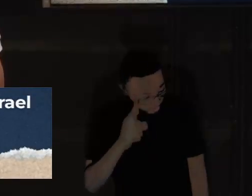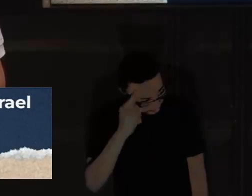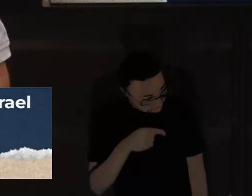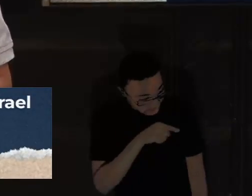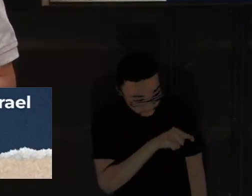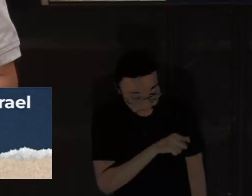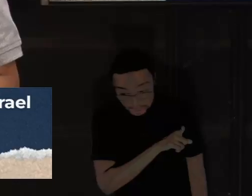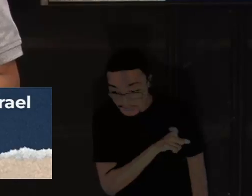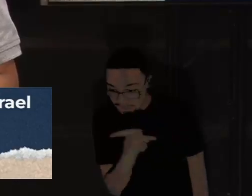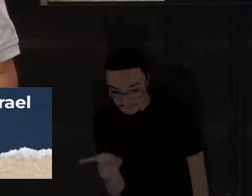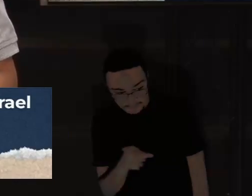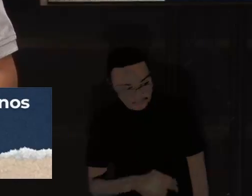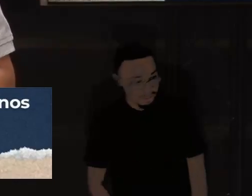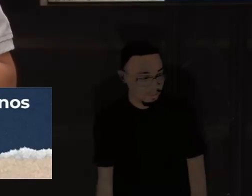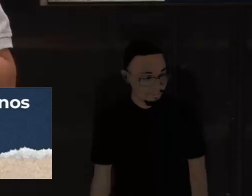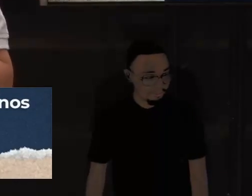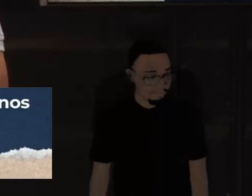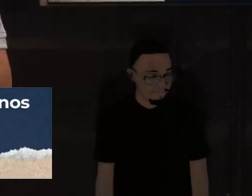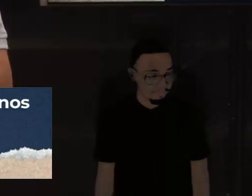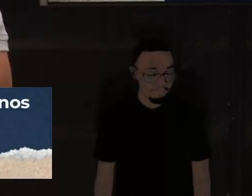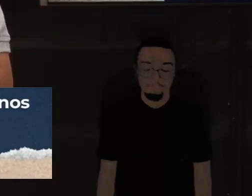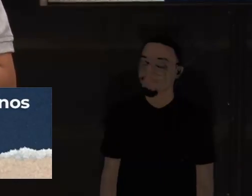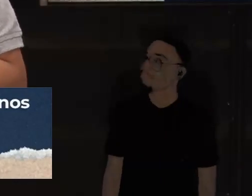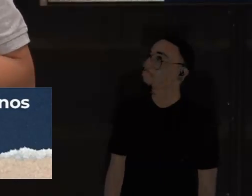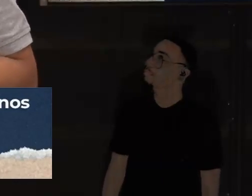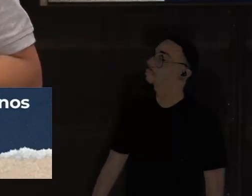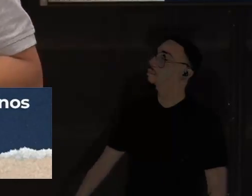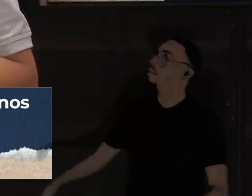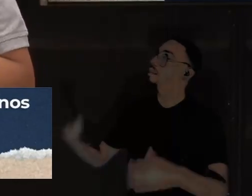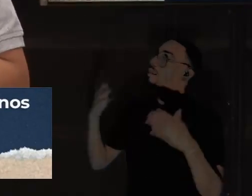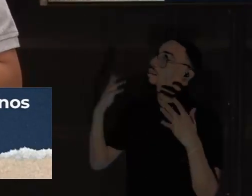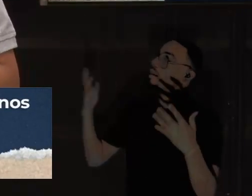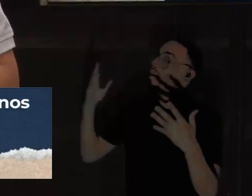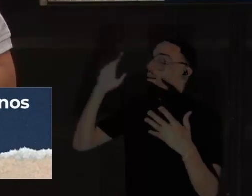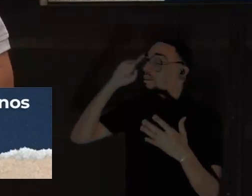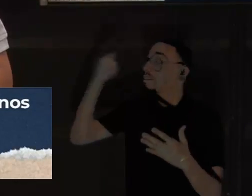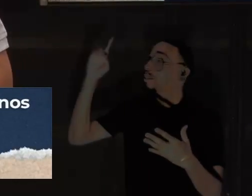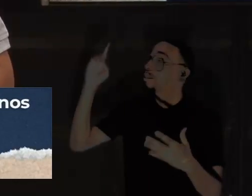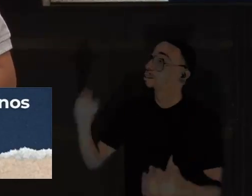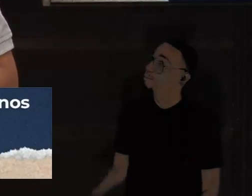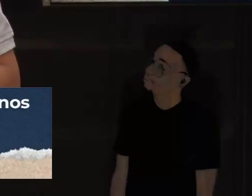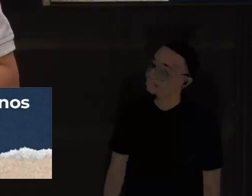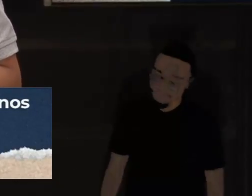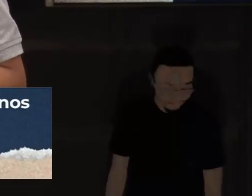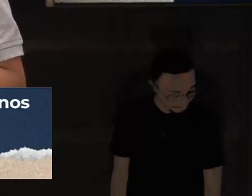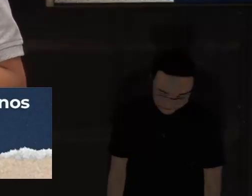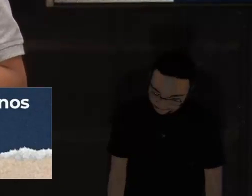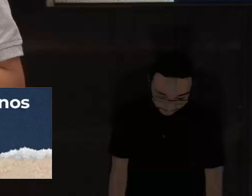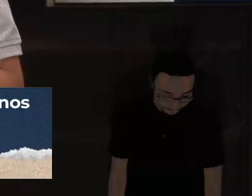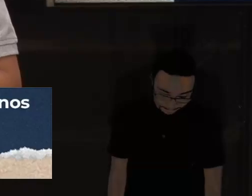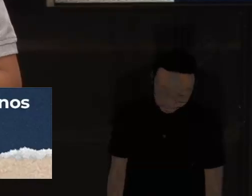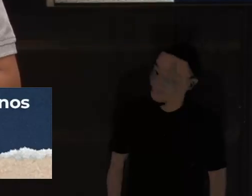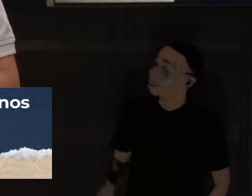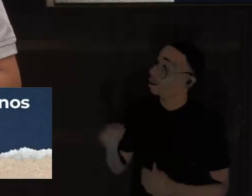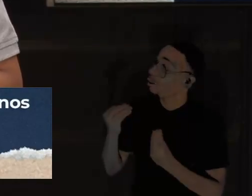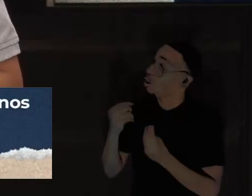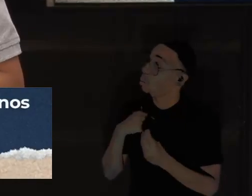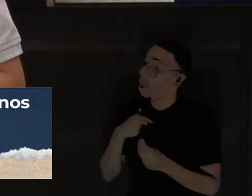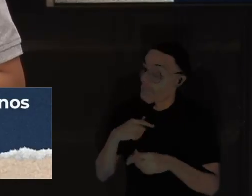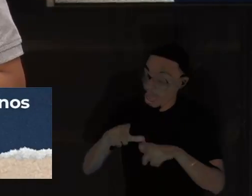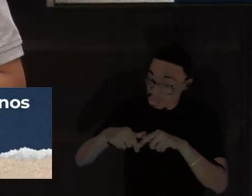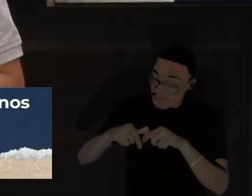enviando? Ah, Senhor, respondeu Gideão, como posso libertar